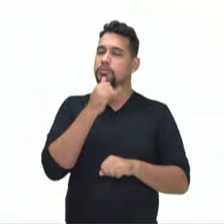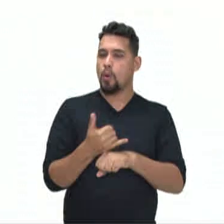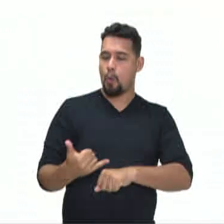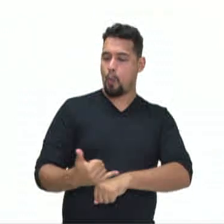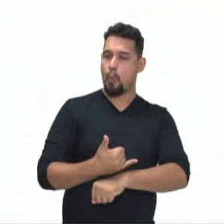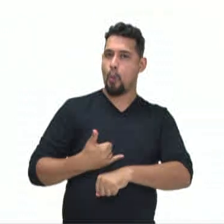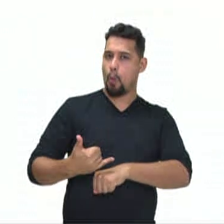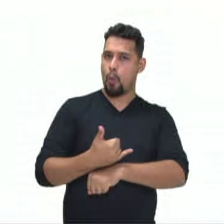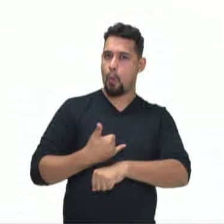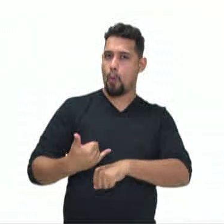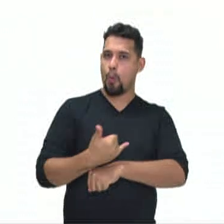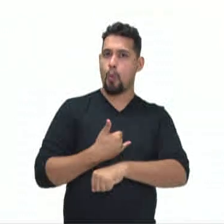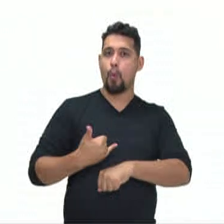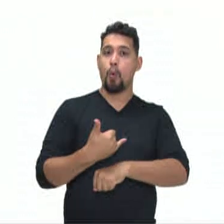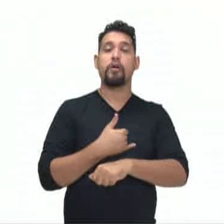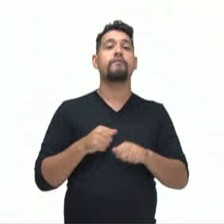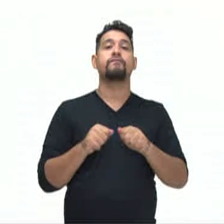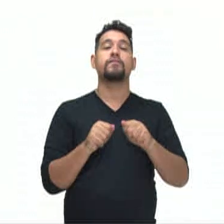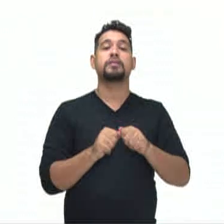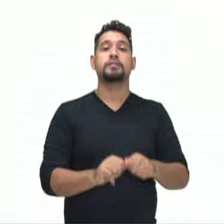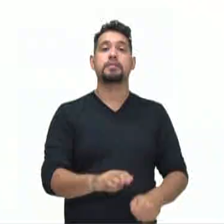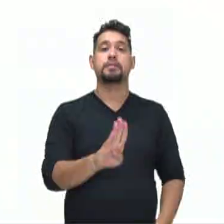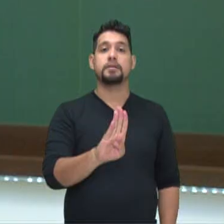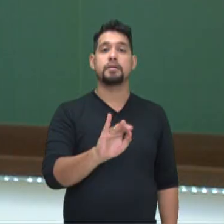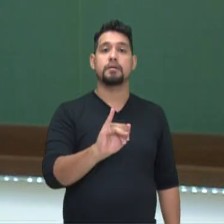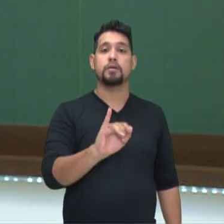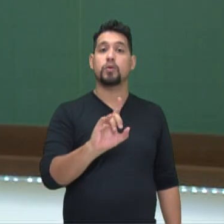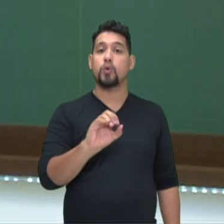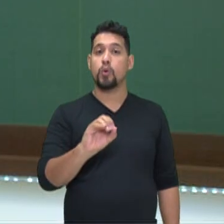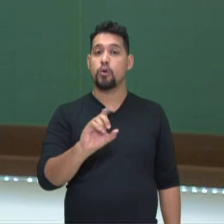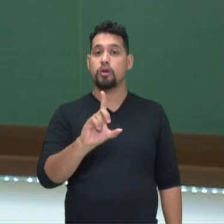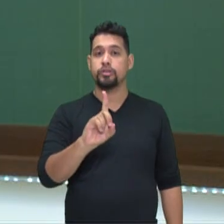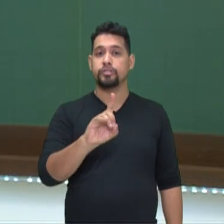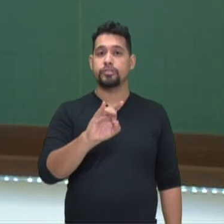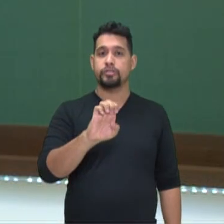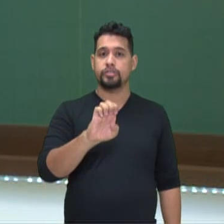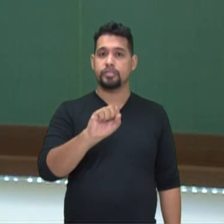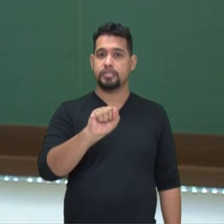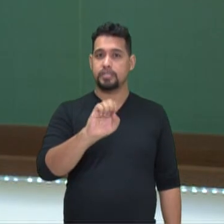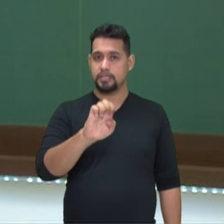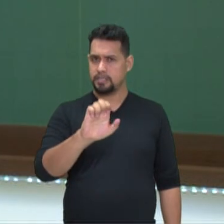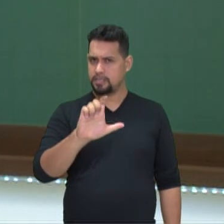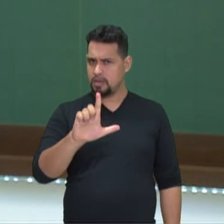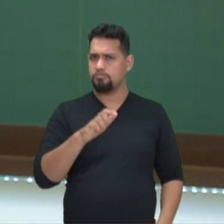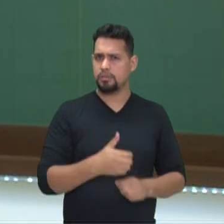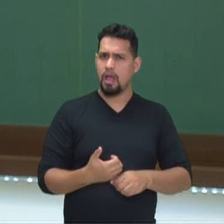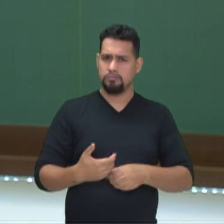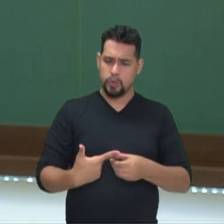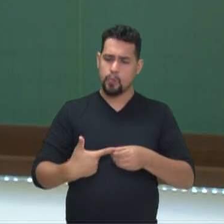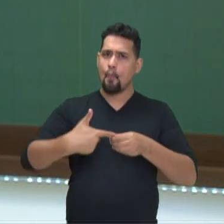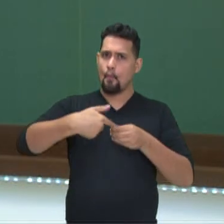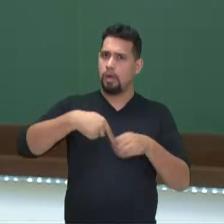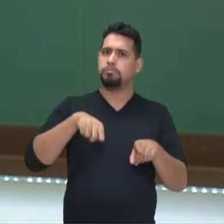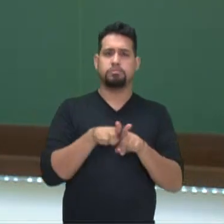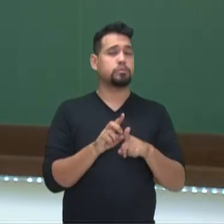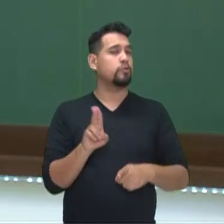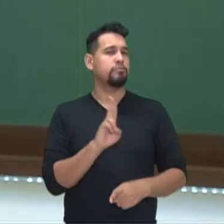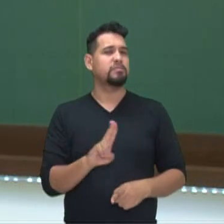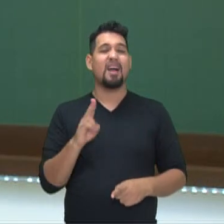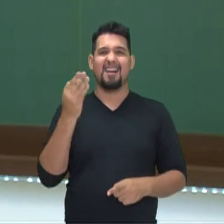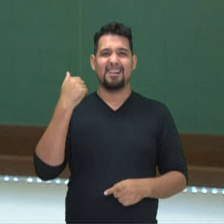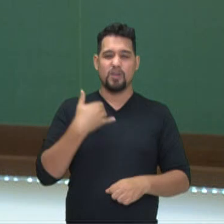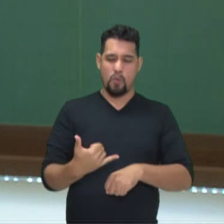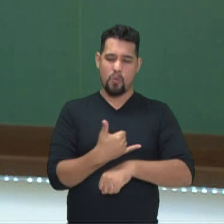nos restaurantes em biodiesel. Né? Então, a empresa aqui propôs que todo aquele óleo que antigamente provavelmente era